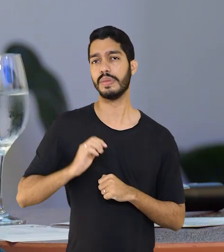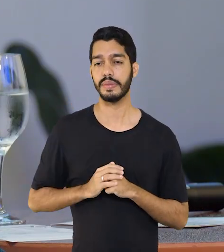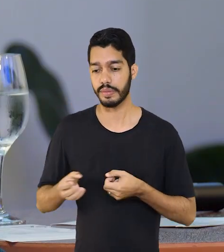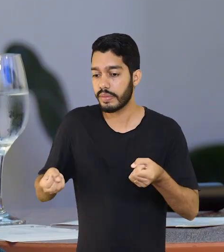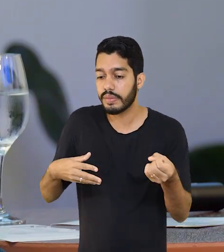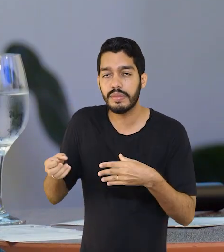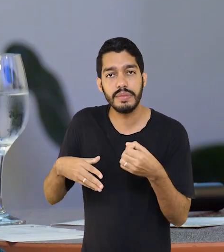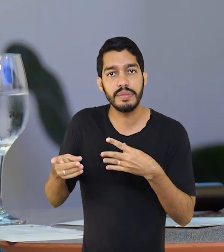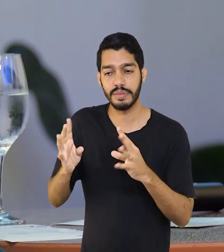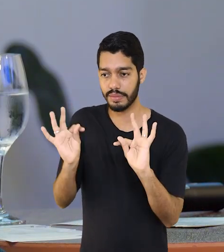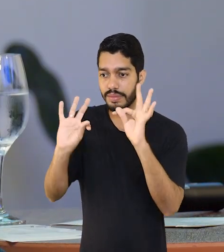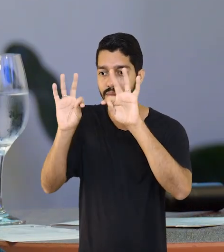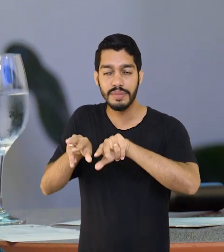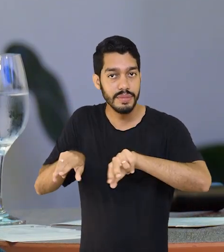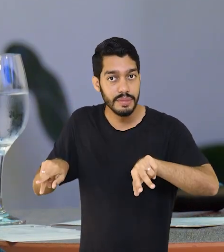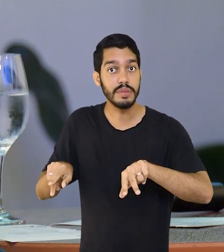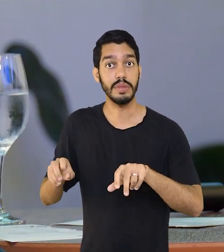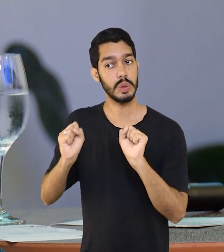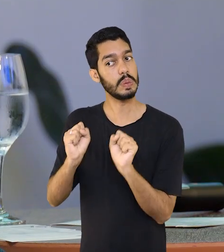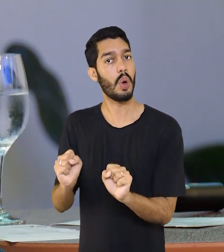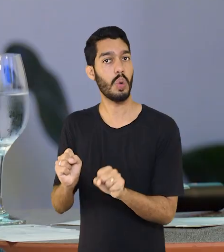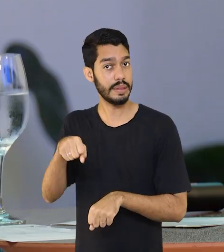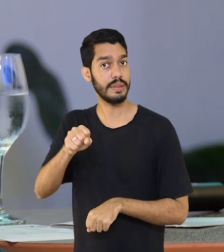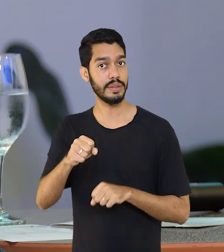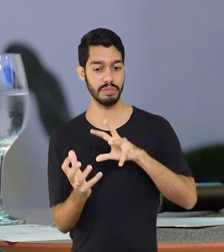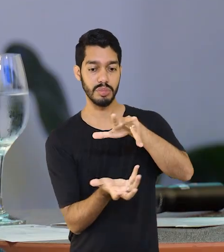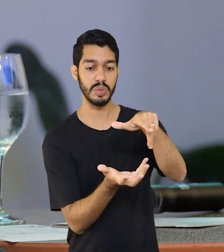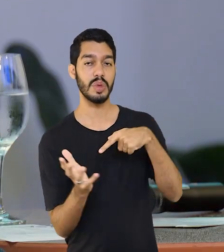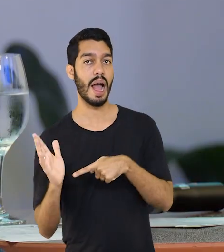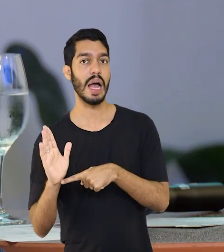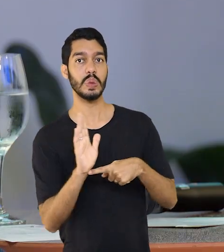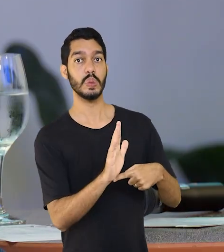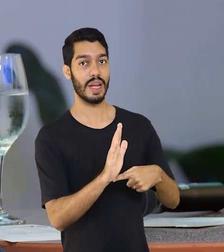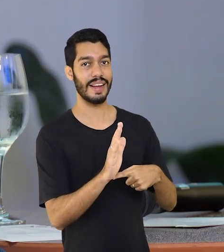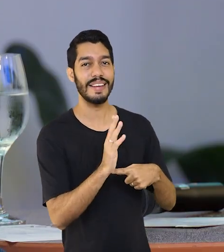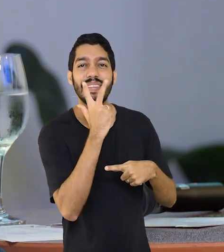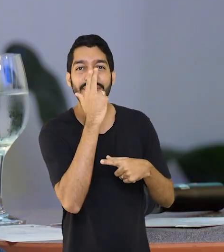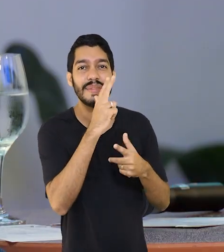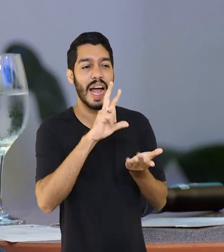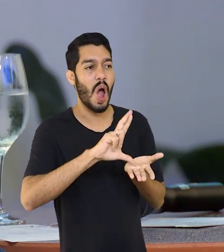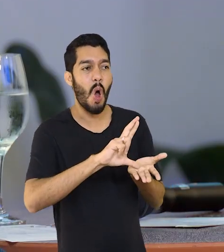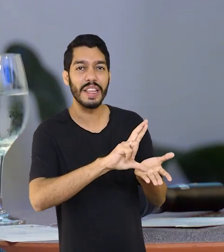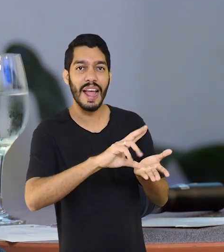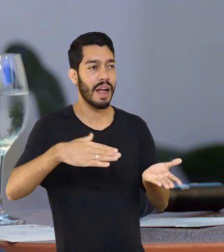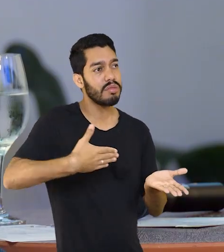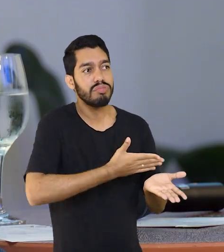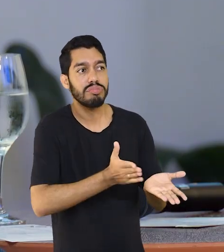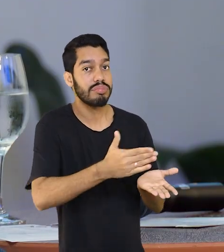é que a inovação tecnológica ela pode colocar o mundo numa rota mais